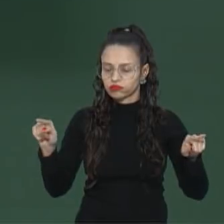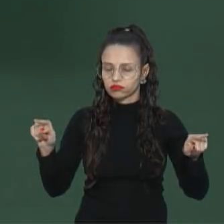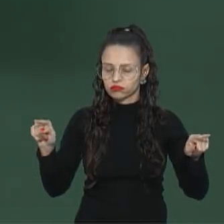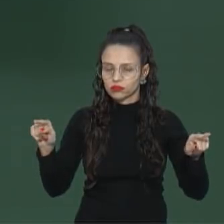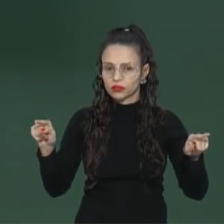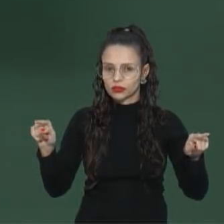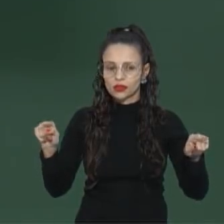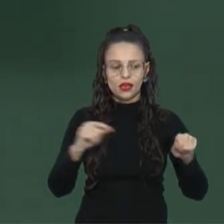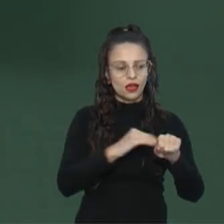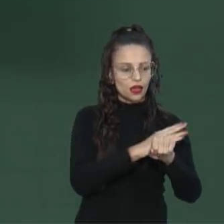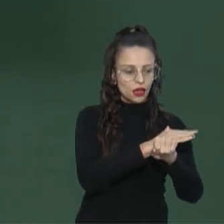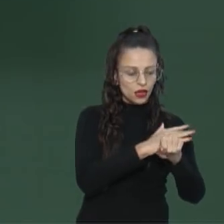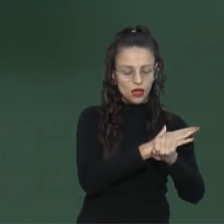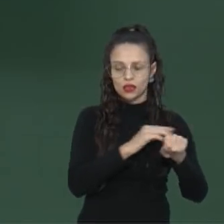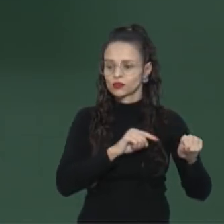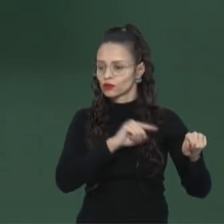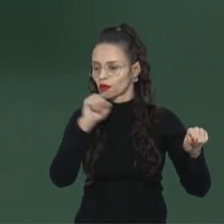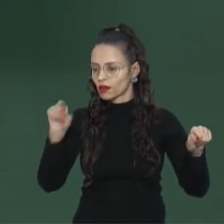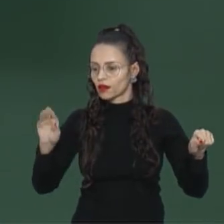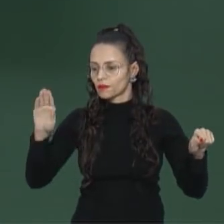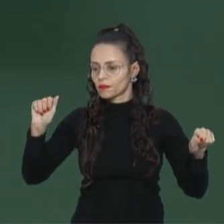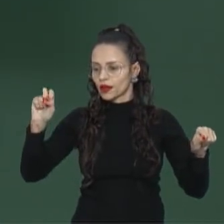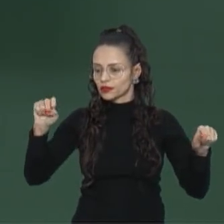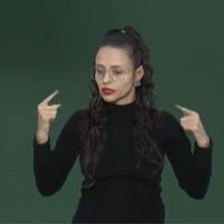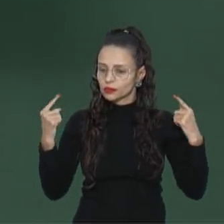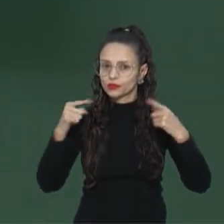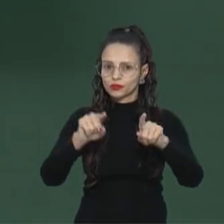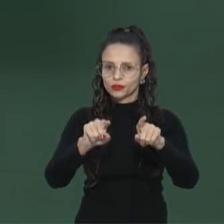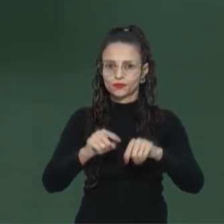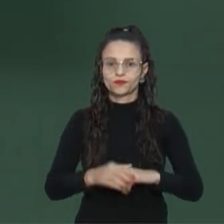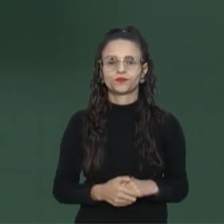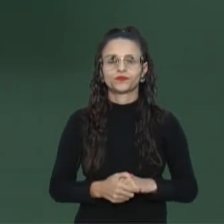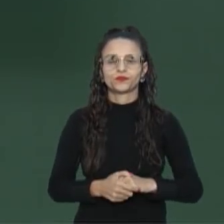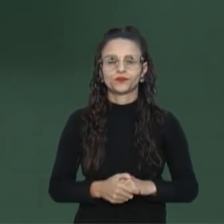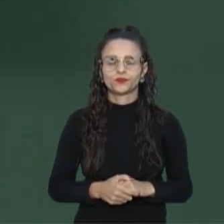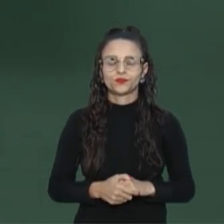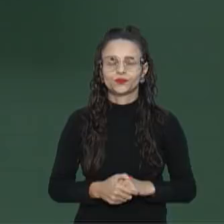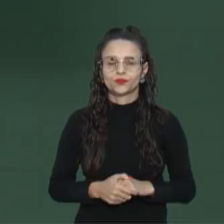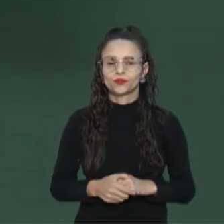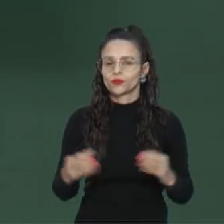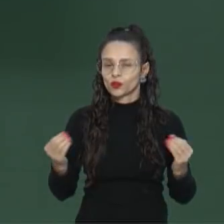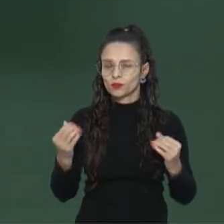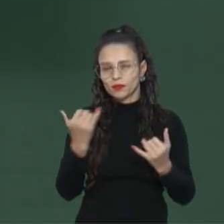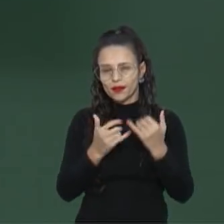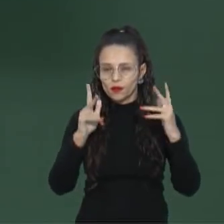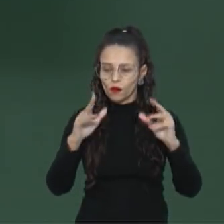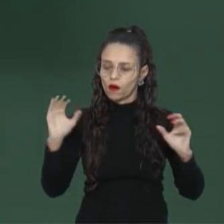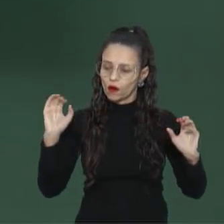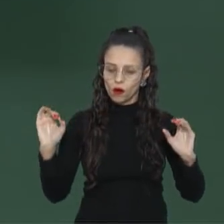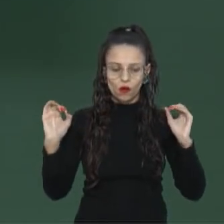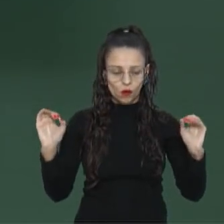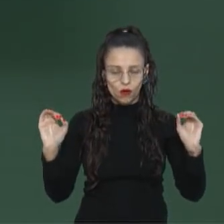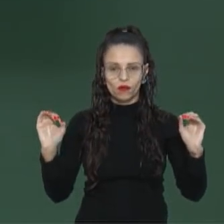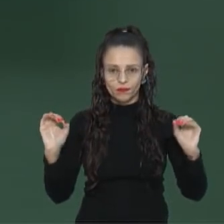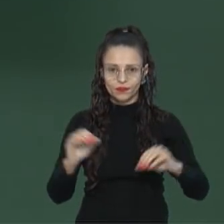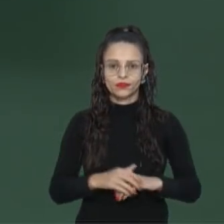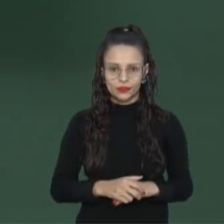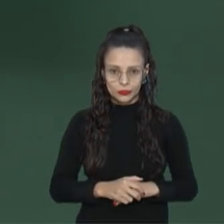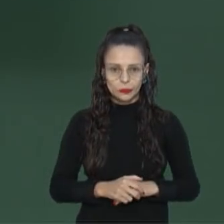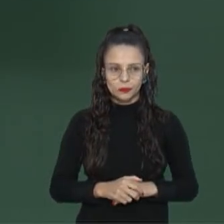comportamento ácido e um comportamento básico simultaneamente. Como se fossem dois óxidos, entende? Mas é misturado um óxido